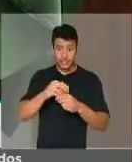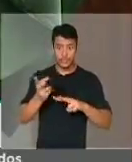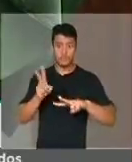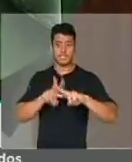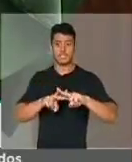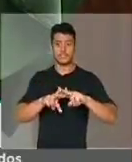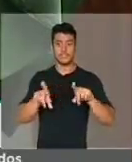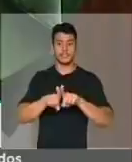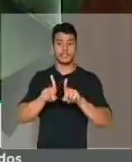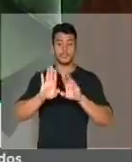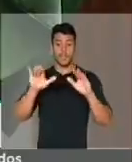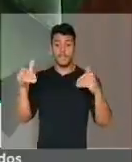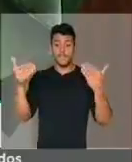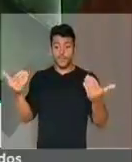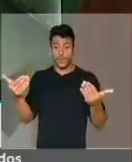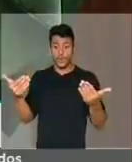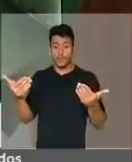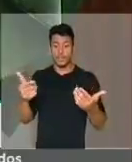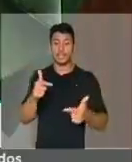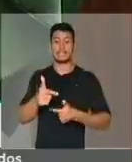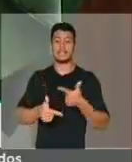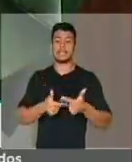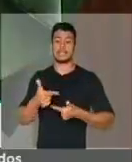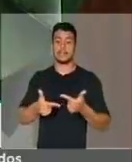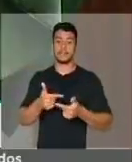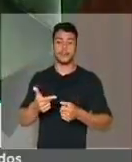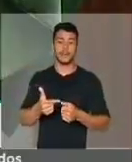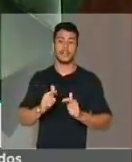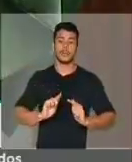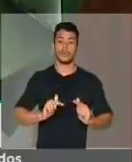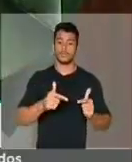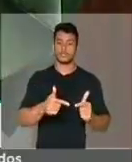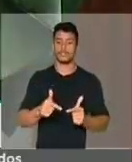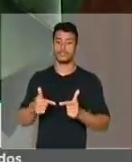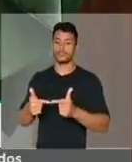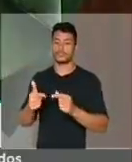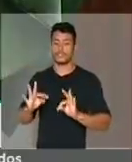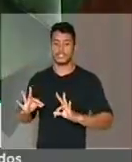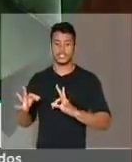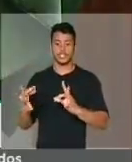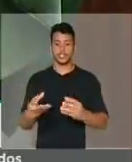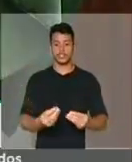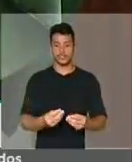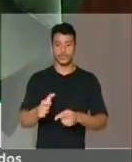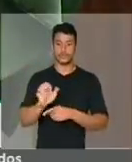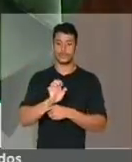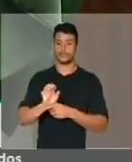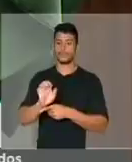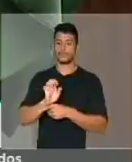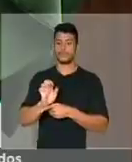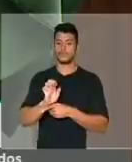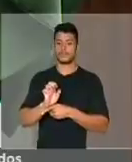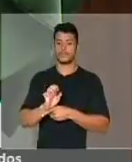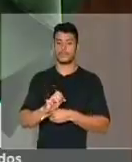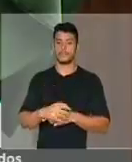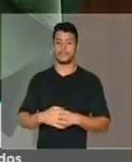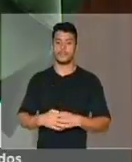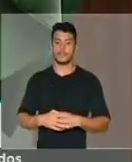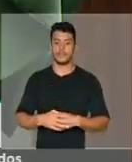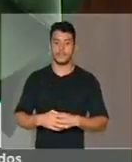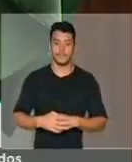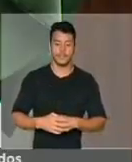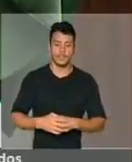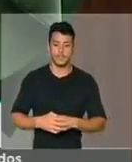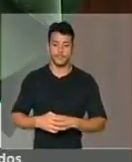presídios conduzem as ações criminosas por todo o Estado. Não faltam carpideiras tentando enterrar